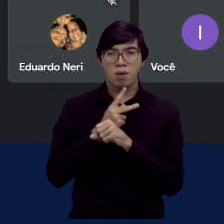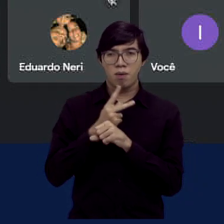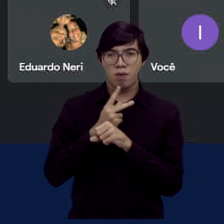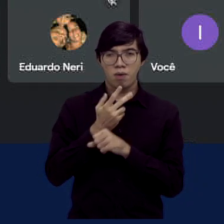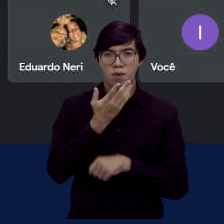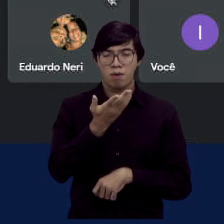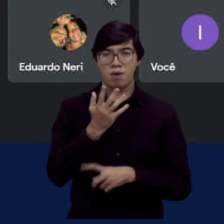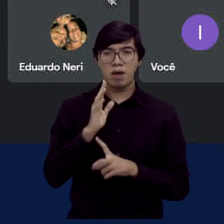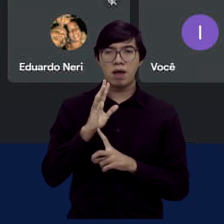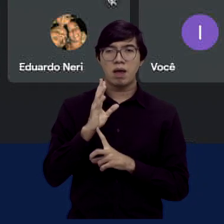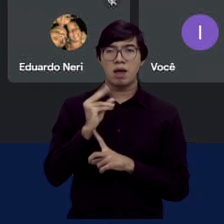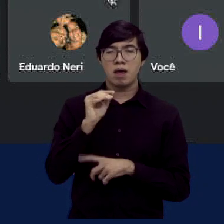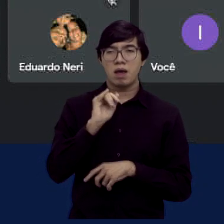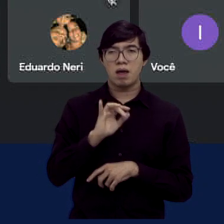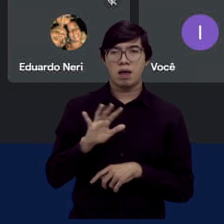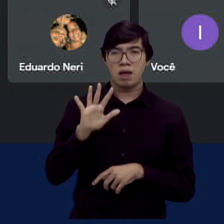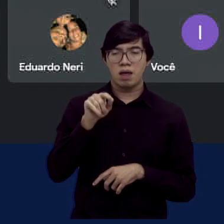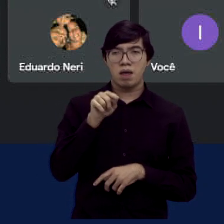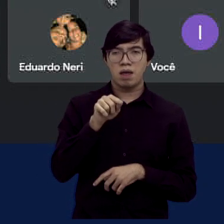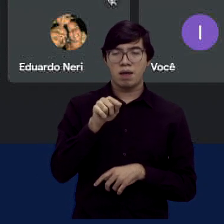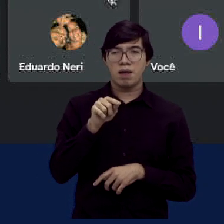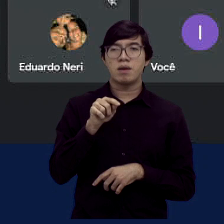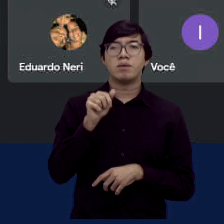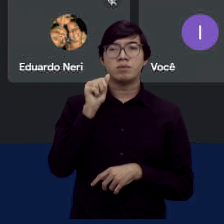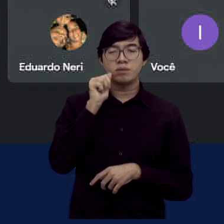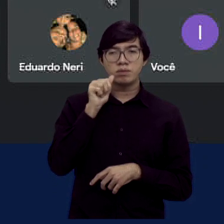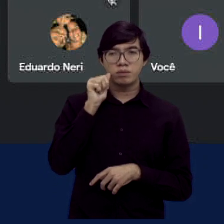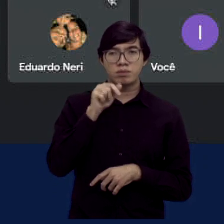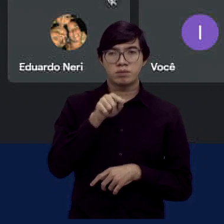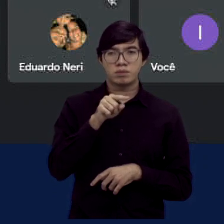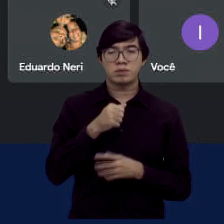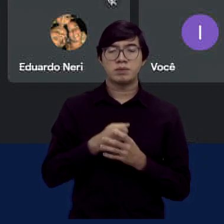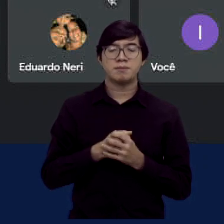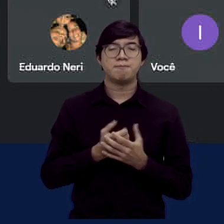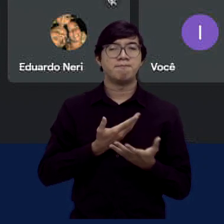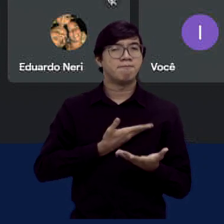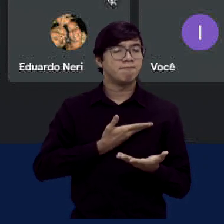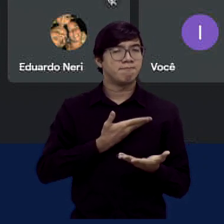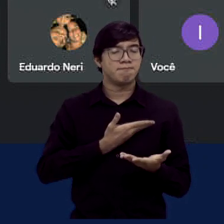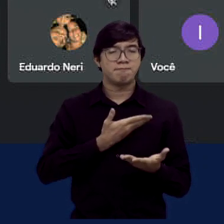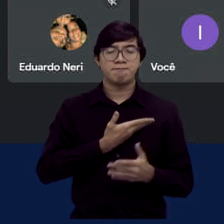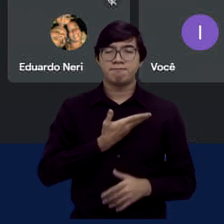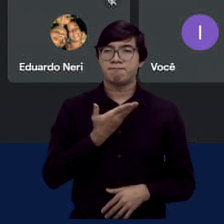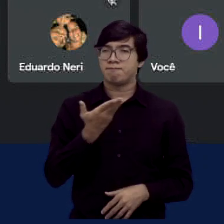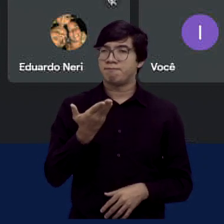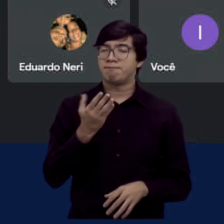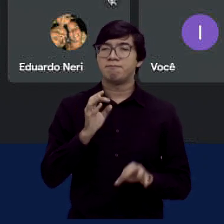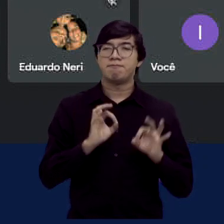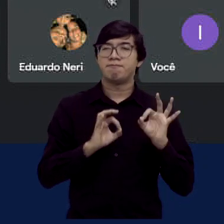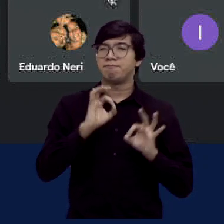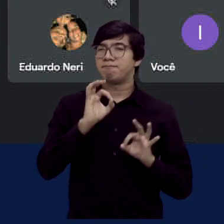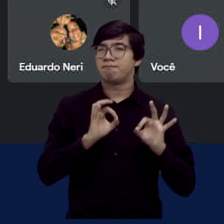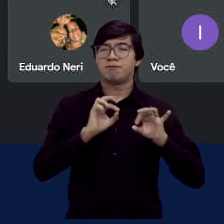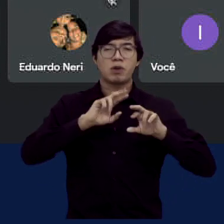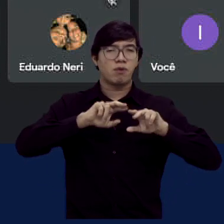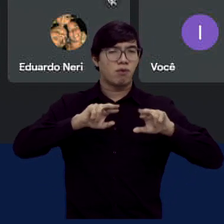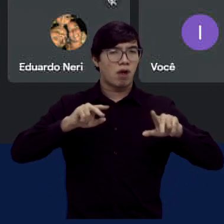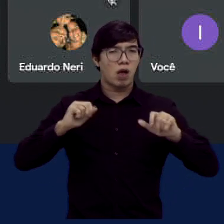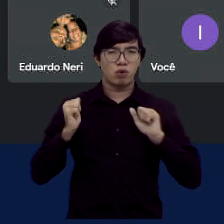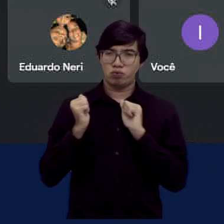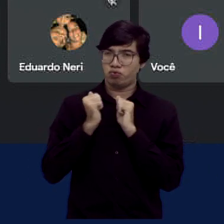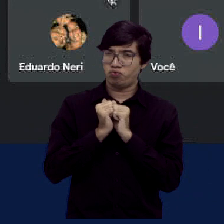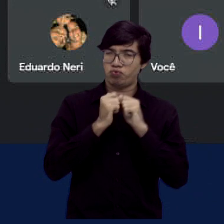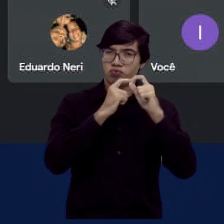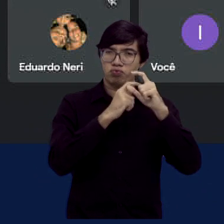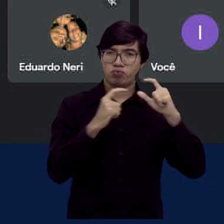da Vanessa. Uma parceira, uma grande amiga, e fez várias tirinhas comigo. Ela começou